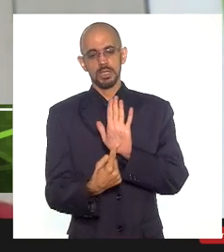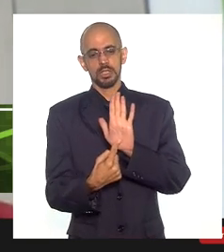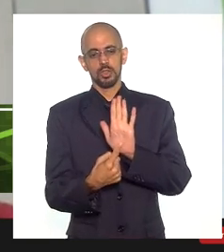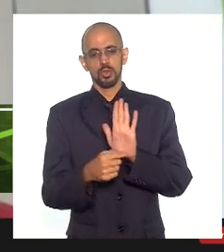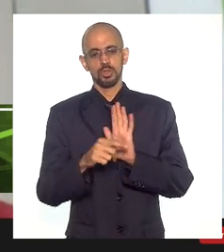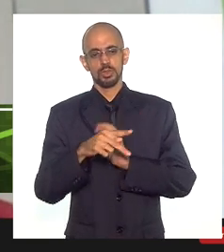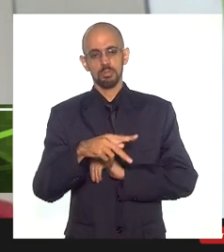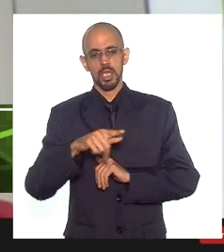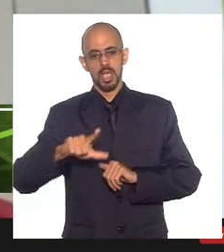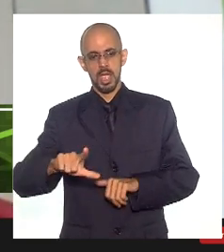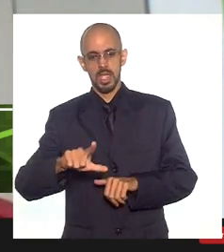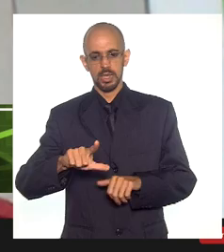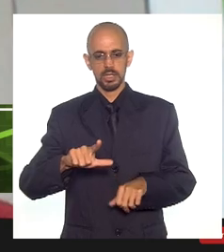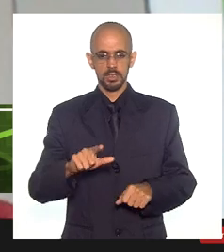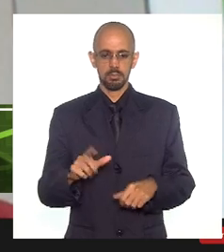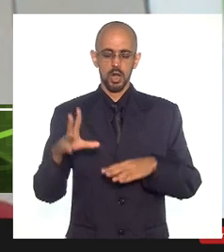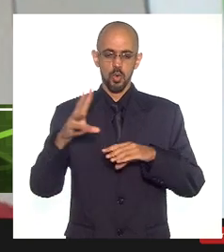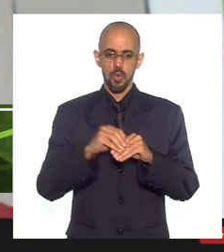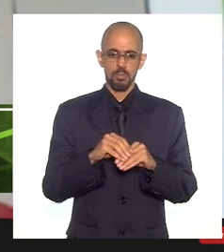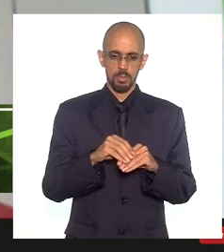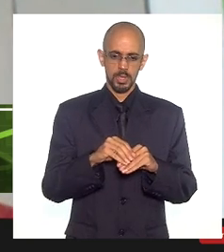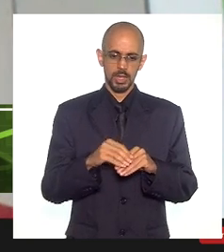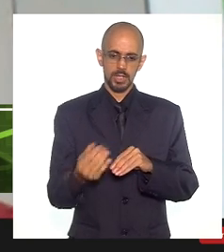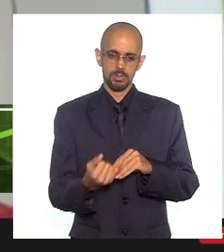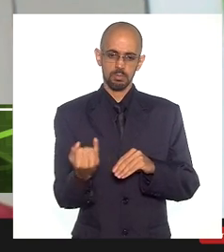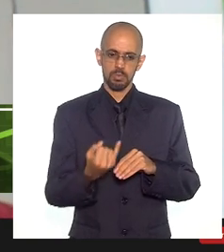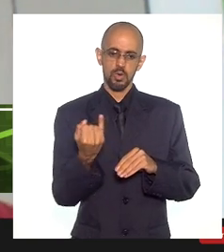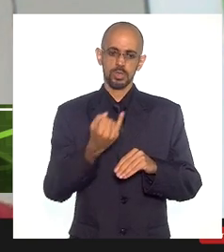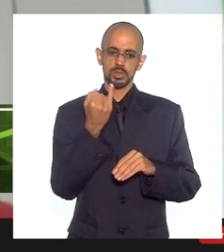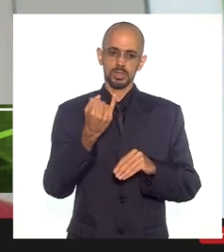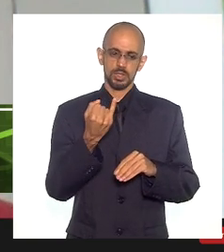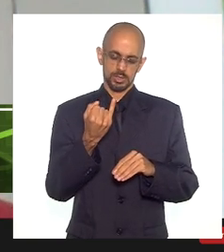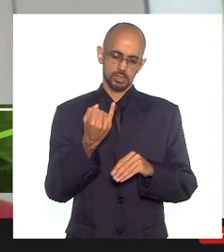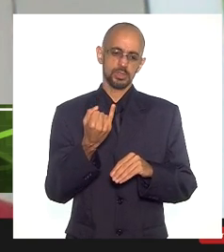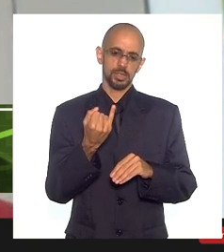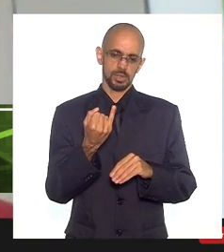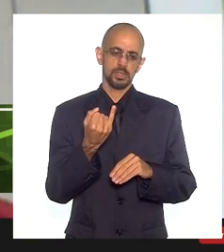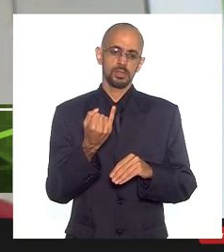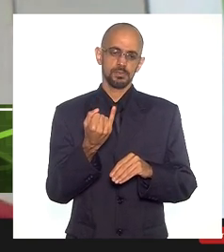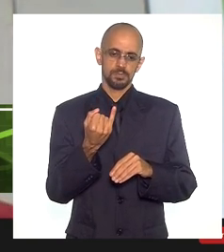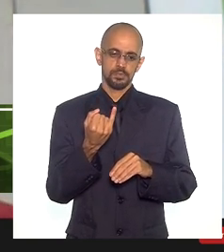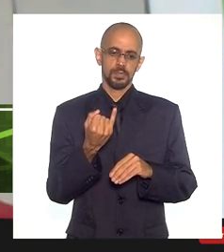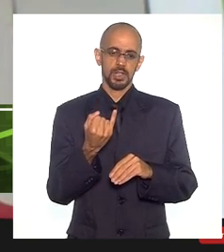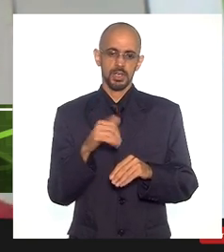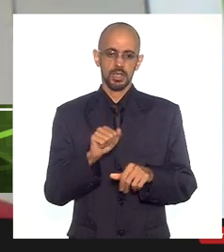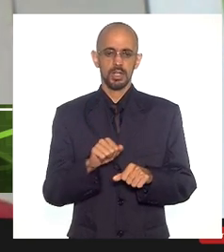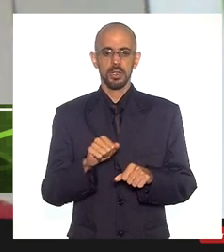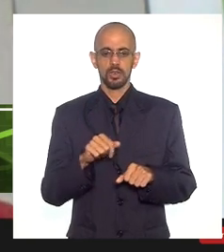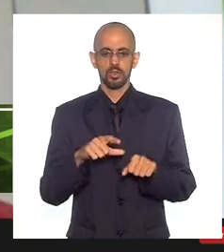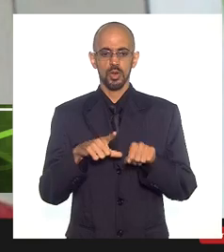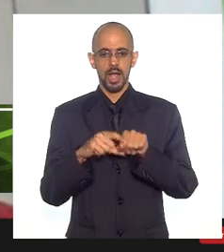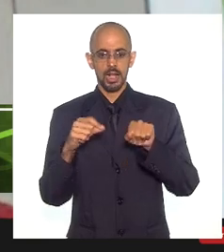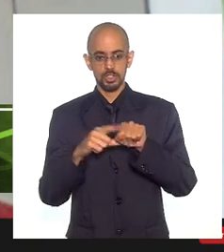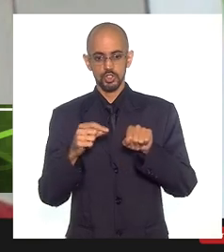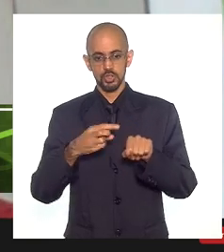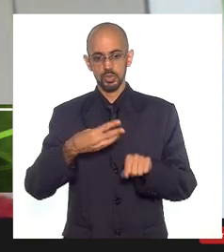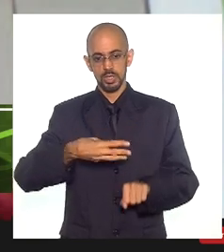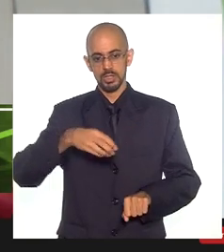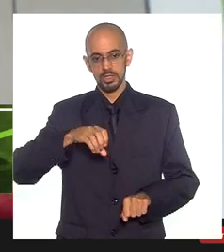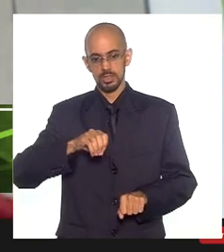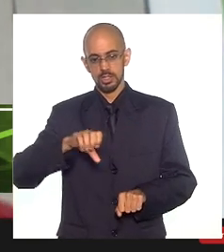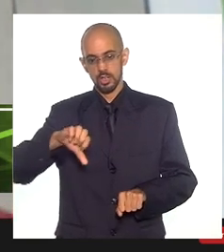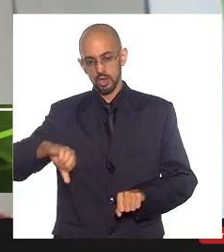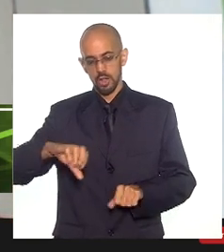para complementar essa importância que a UERJ já tem de estar lá escrita no nosso artigo 309 da Constituição